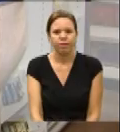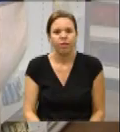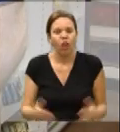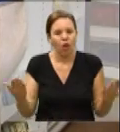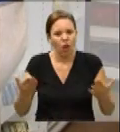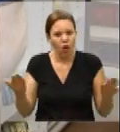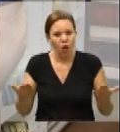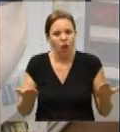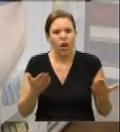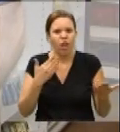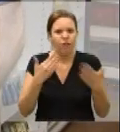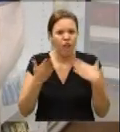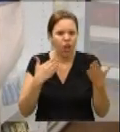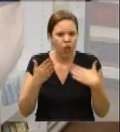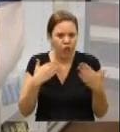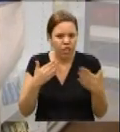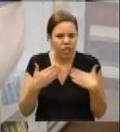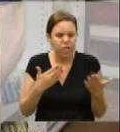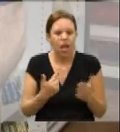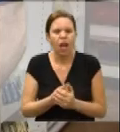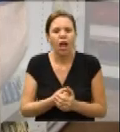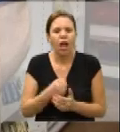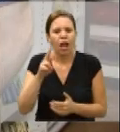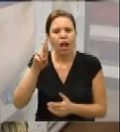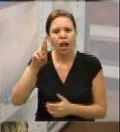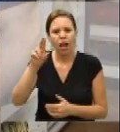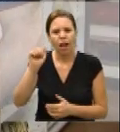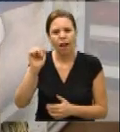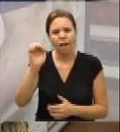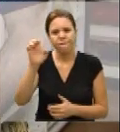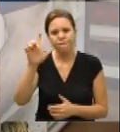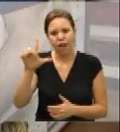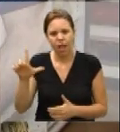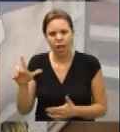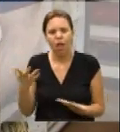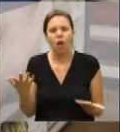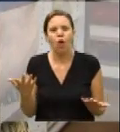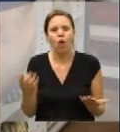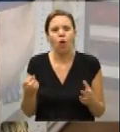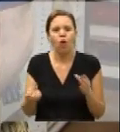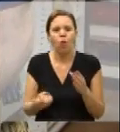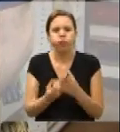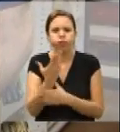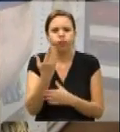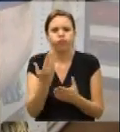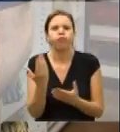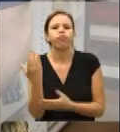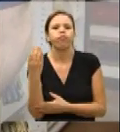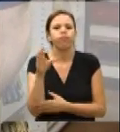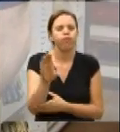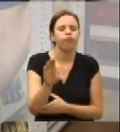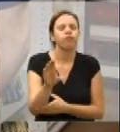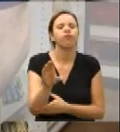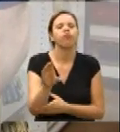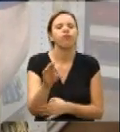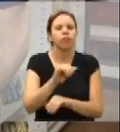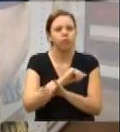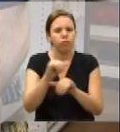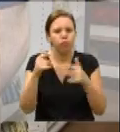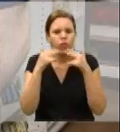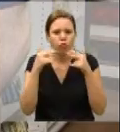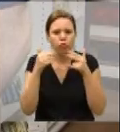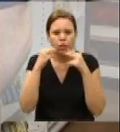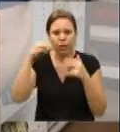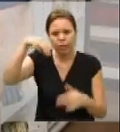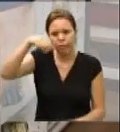Agora a gente vai conversar com o Rafael, ele que vai falar pra gente os lançamentos, os mais novos lançamentos de